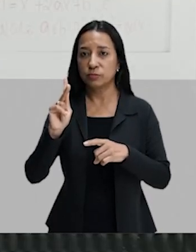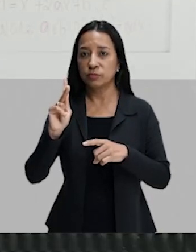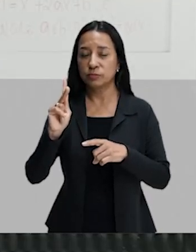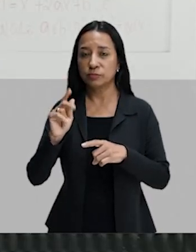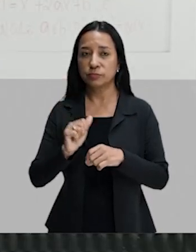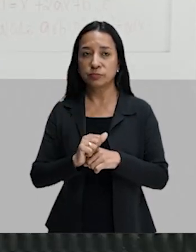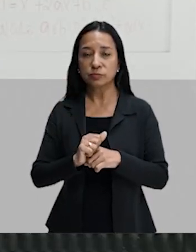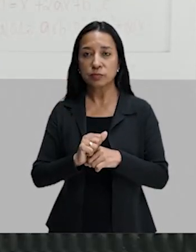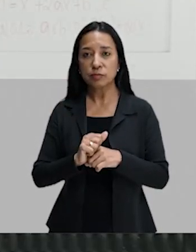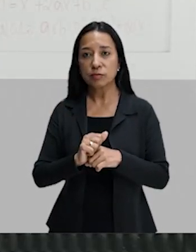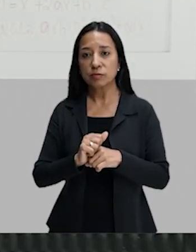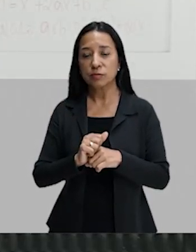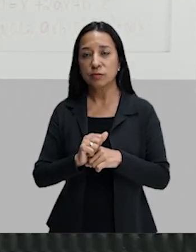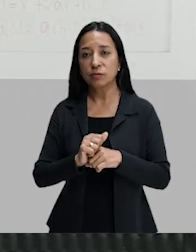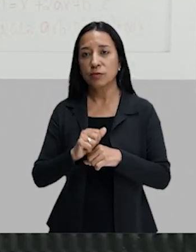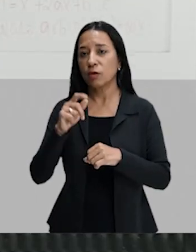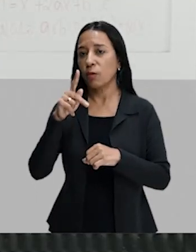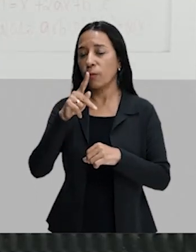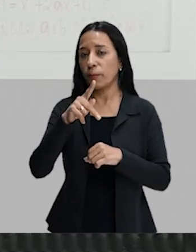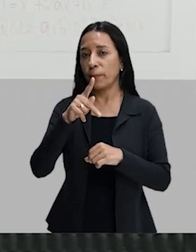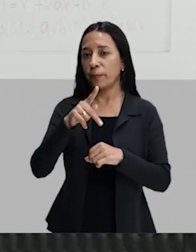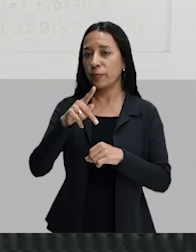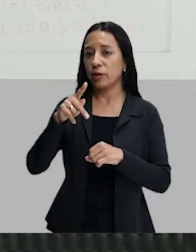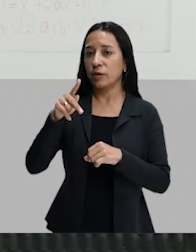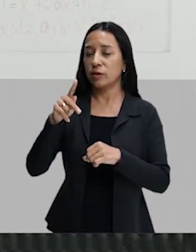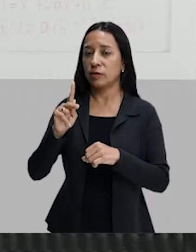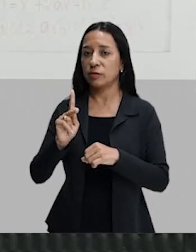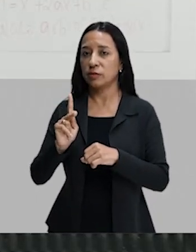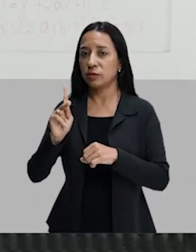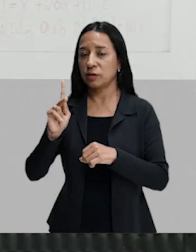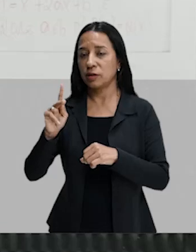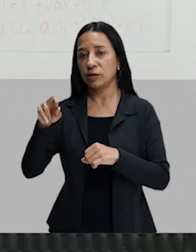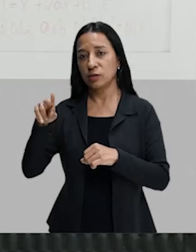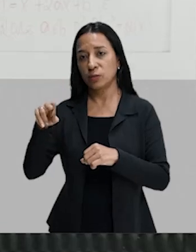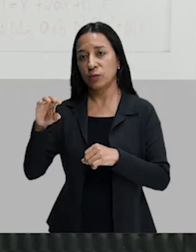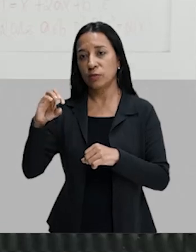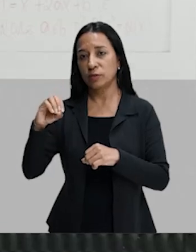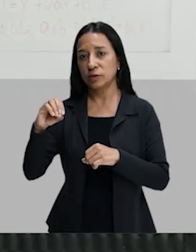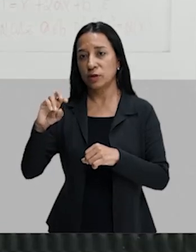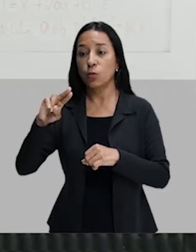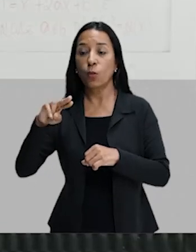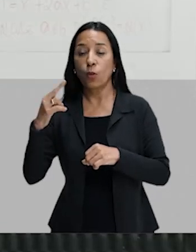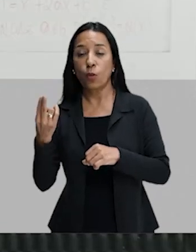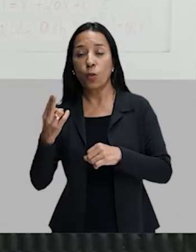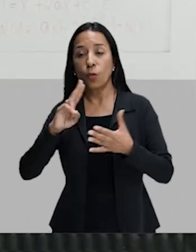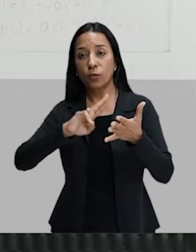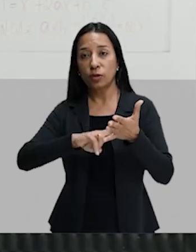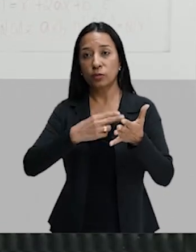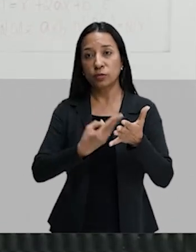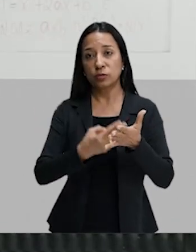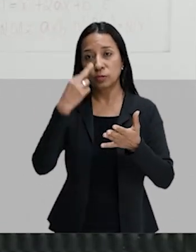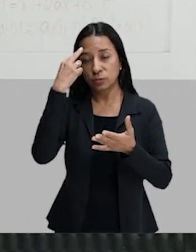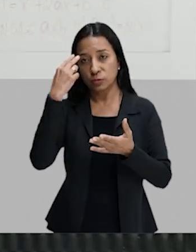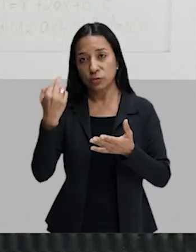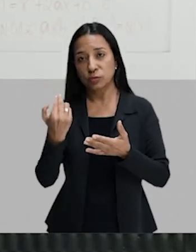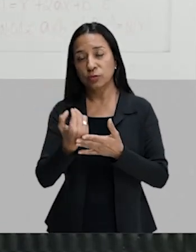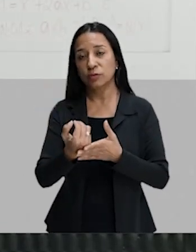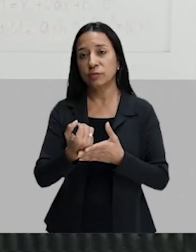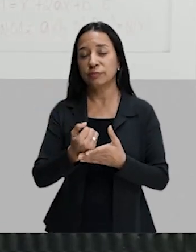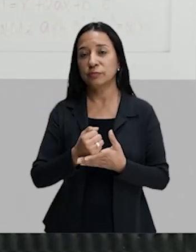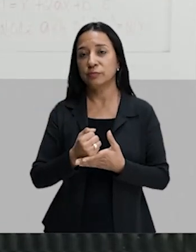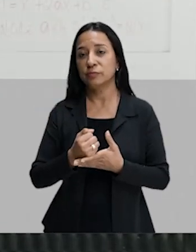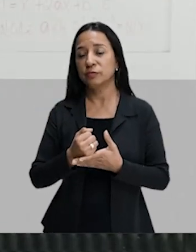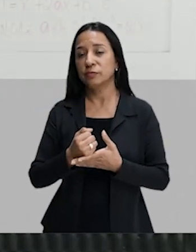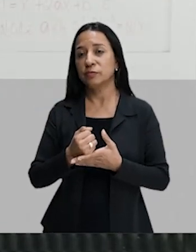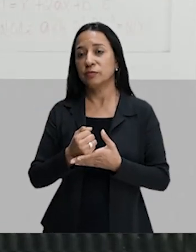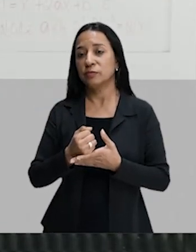que o p k igual a zero, ou seja, traduzindo a história, chamamos de